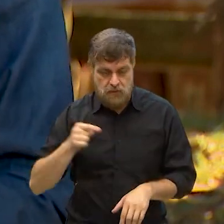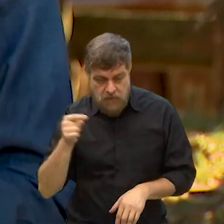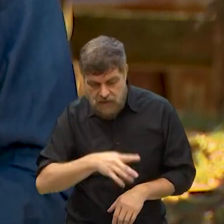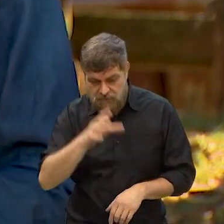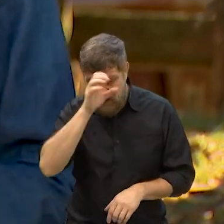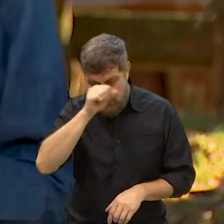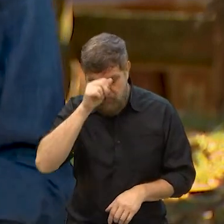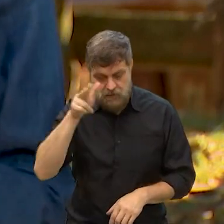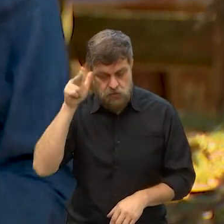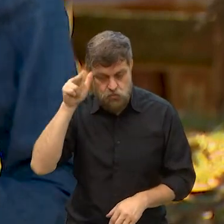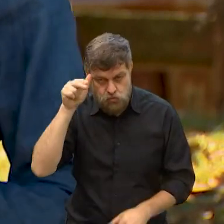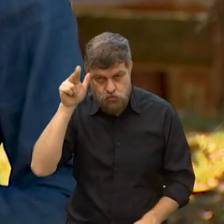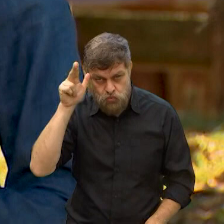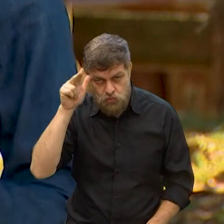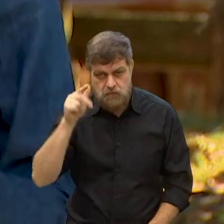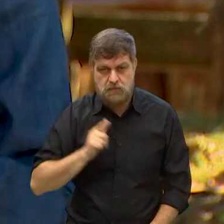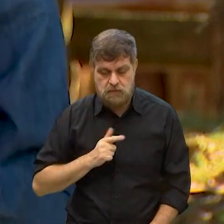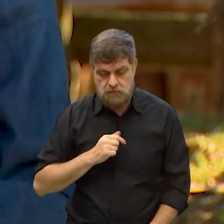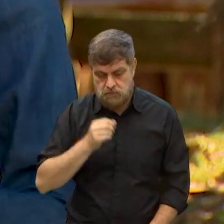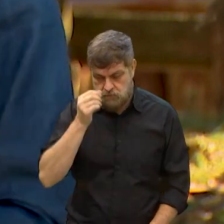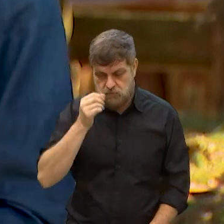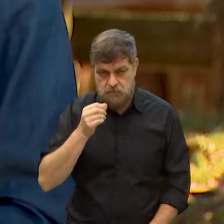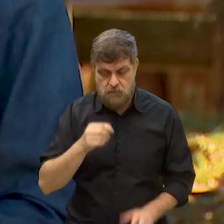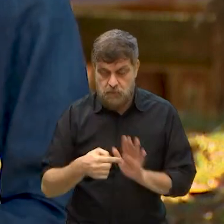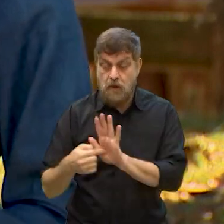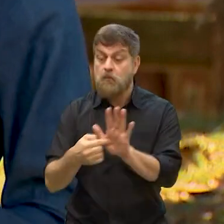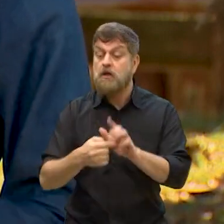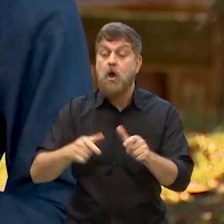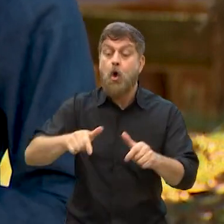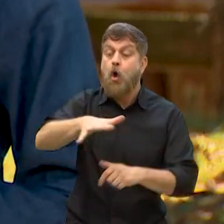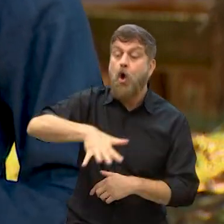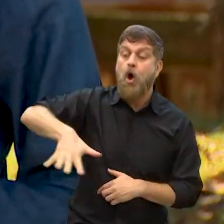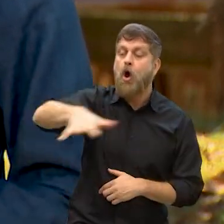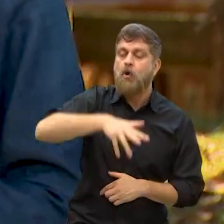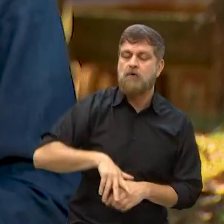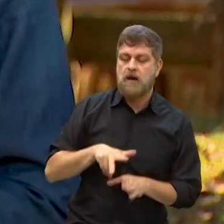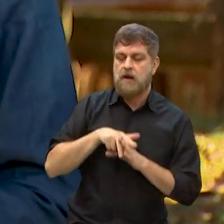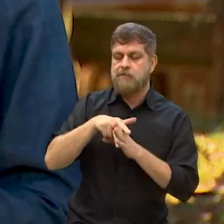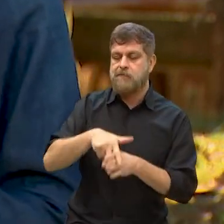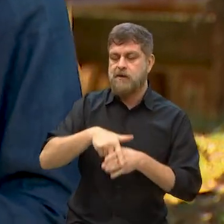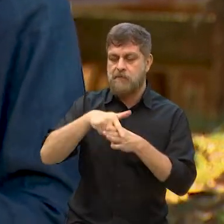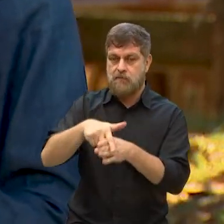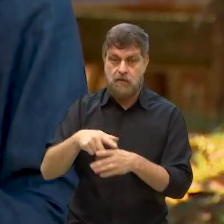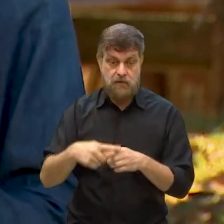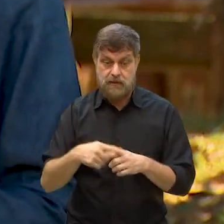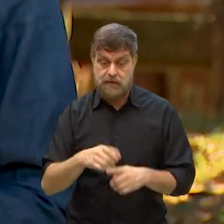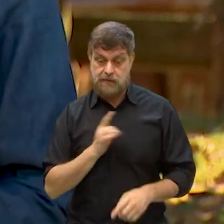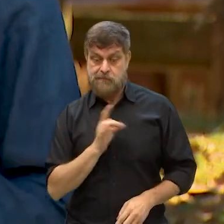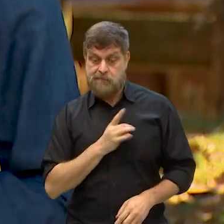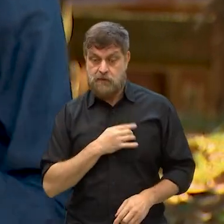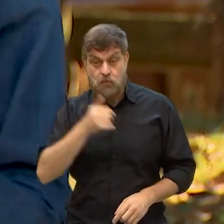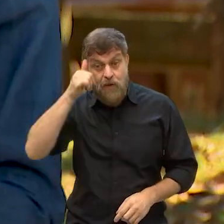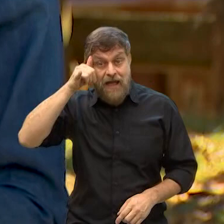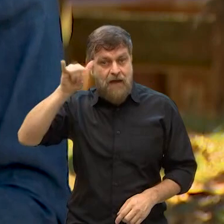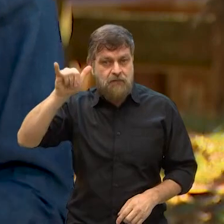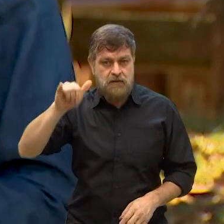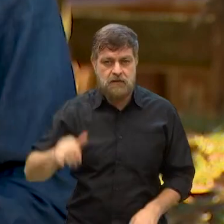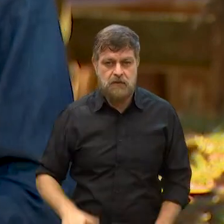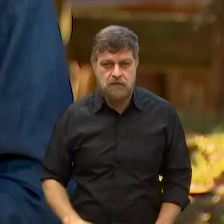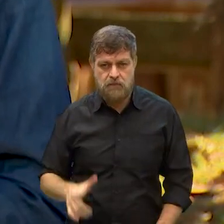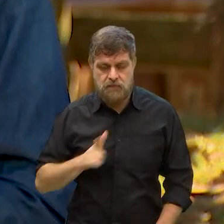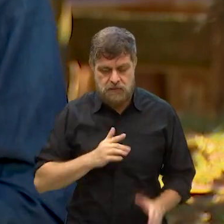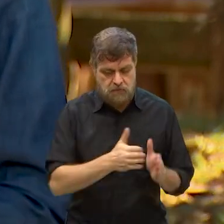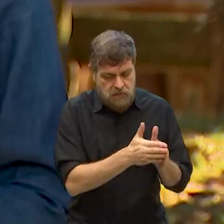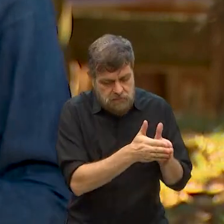exercícios, colocando mais exercício para ele estar trabalhando, mostrando para ele o lugar que ele vai ter que passar, porque eles assustam,